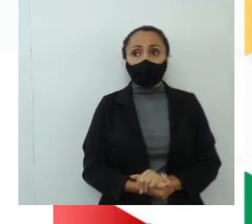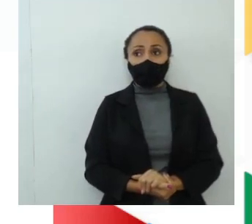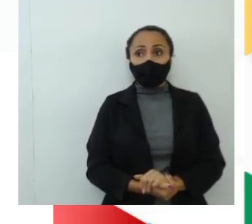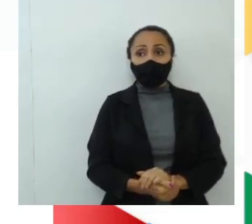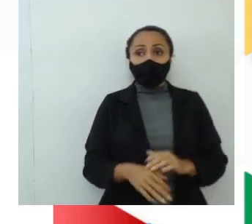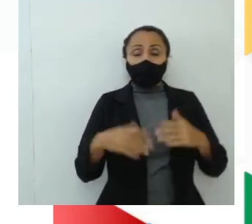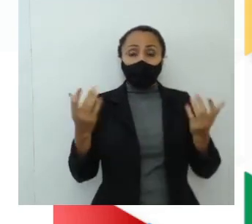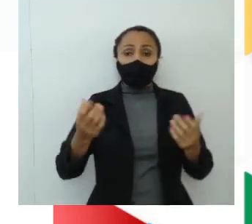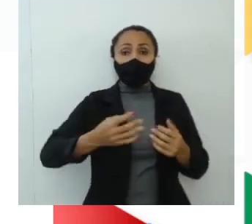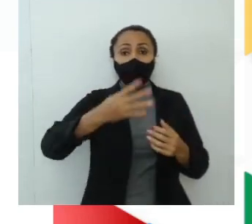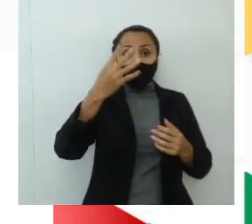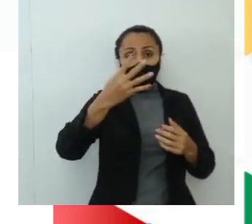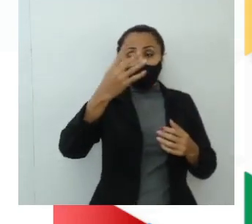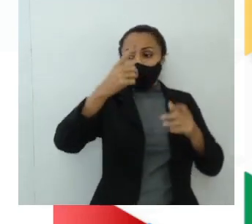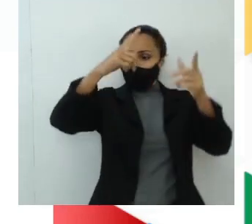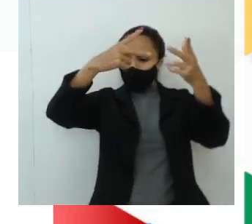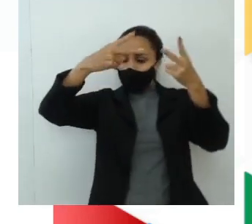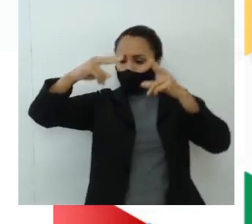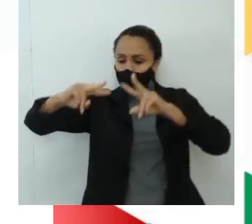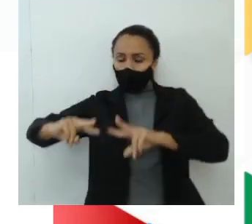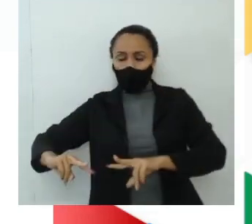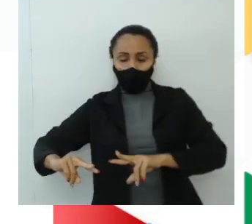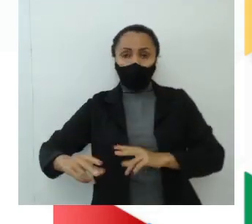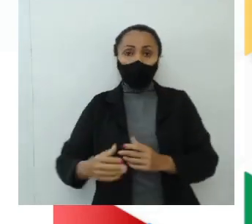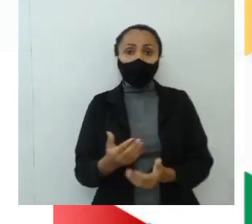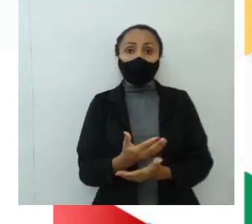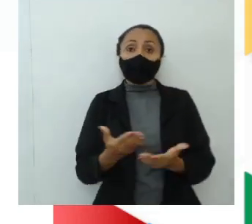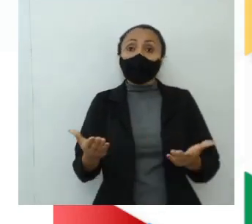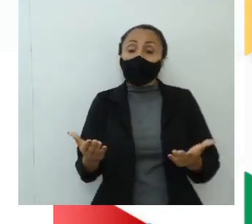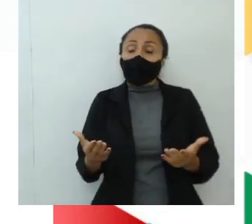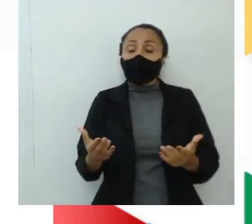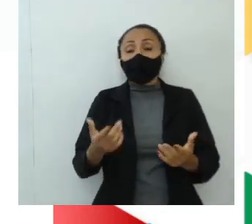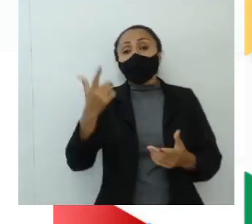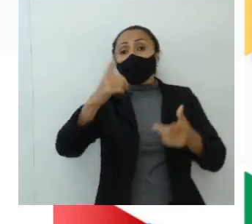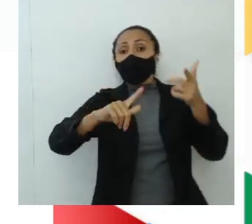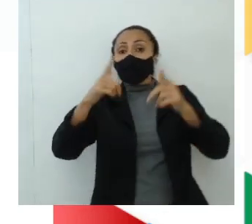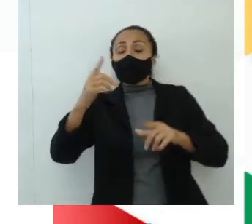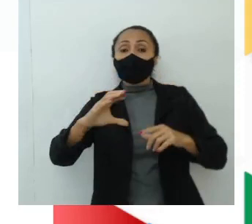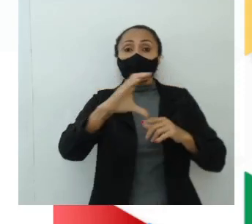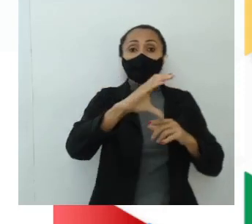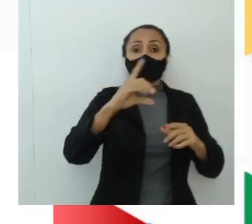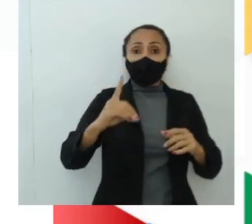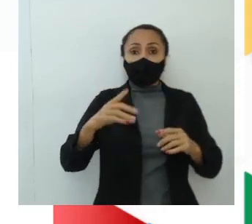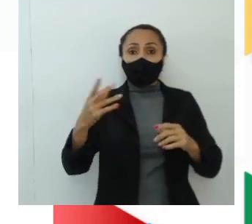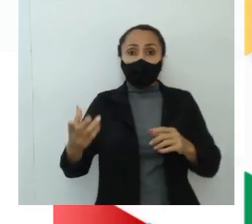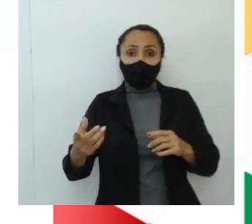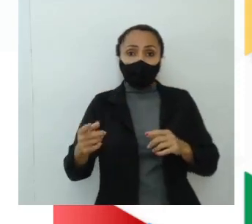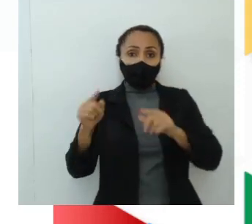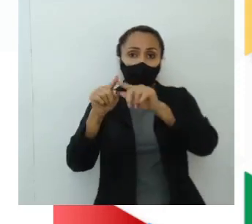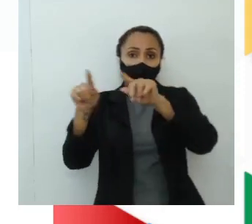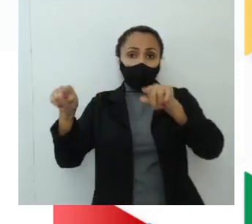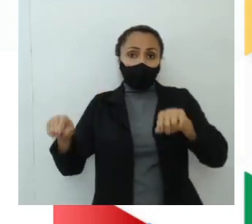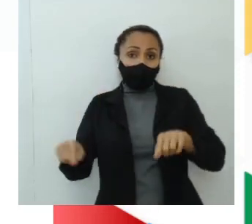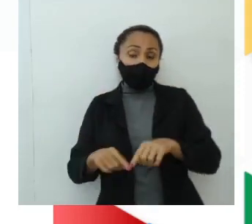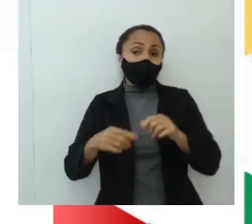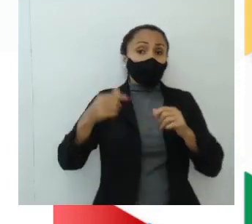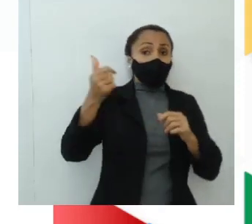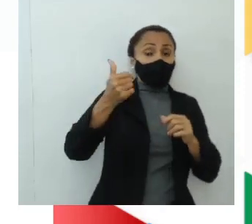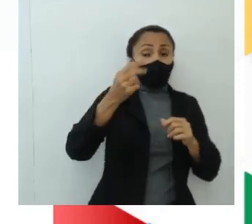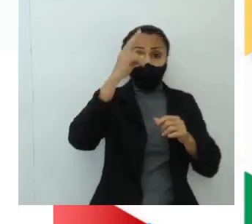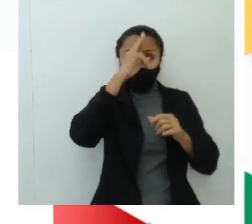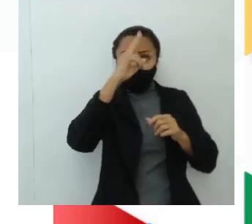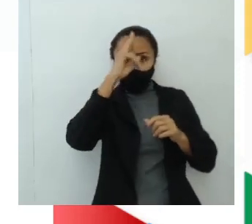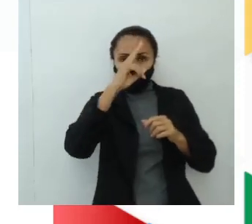Construído no quarto quadrante, quais são as outras coordenadas do vértice quadrado? Aí, primeira coisa que você precisa